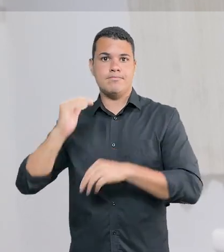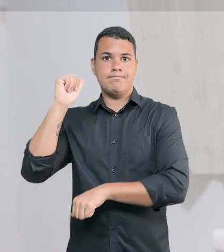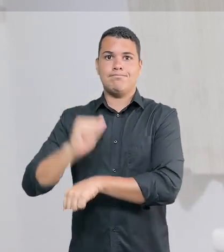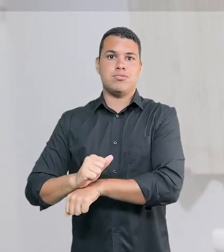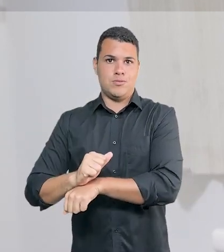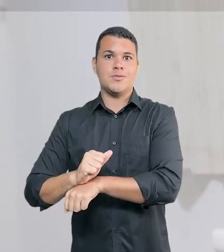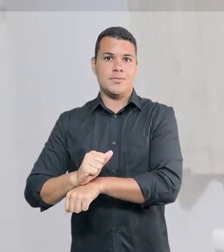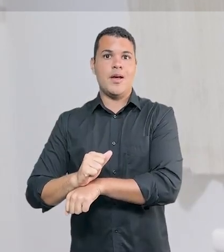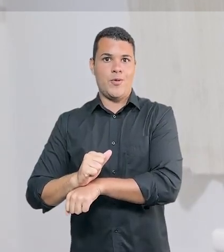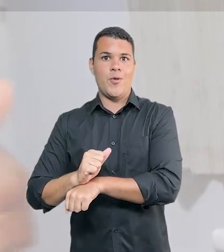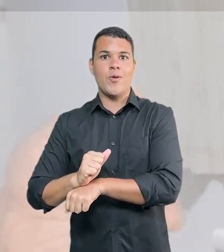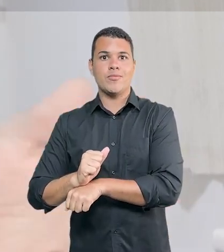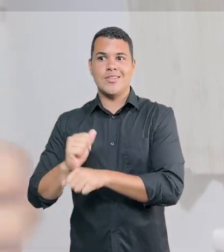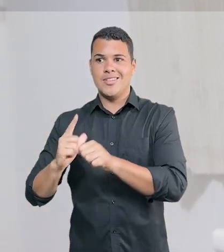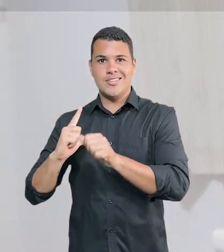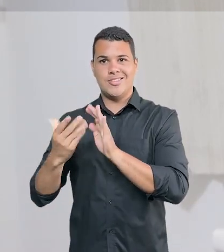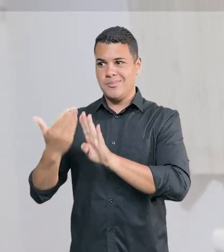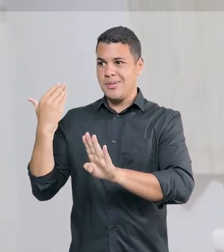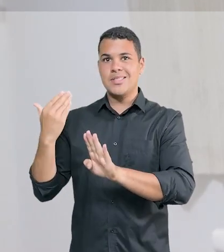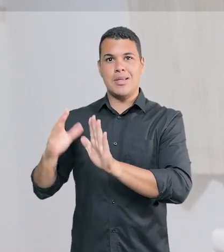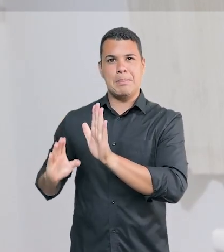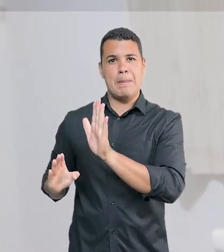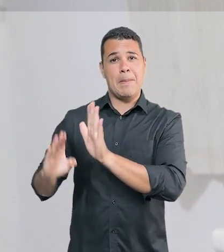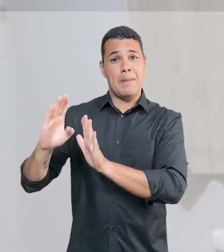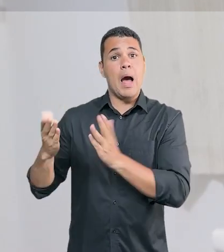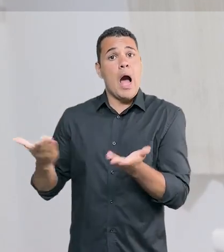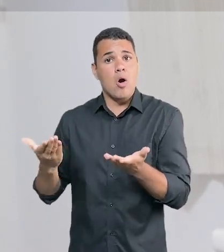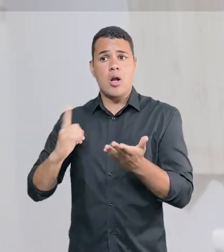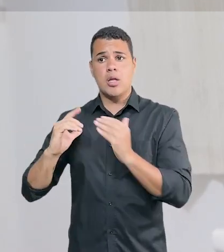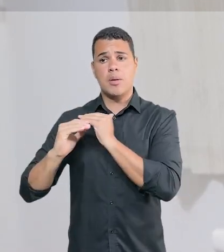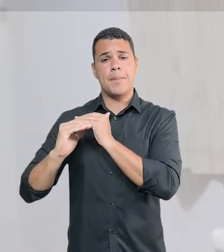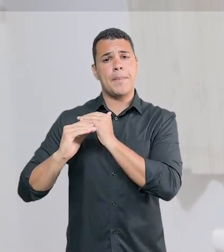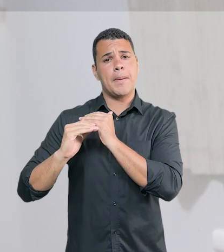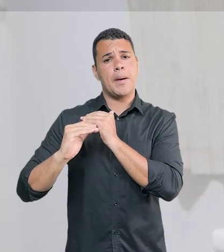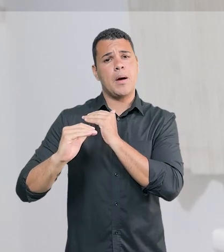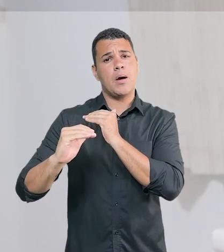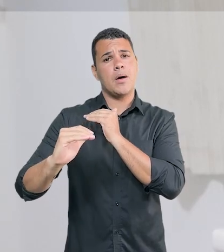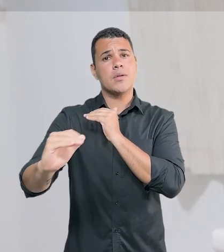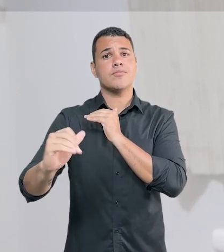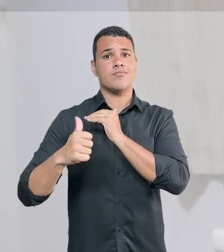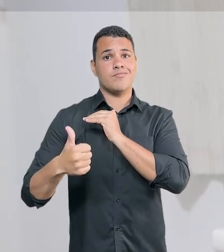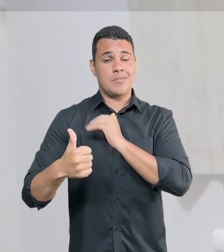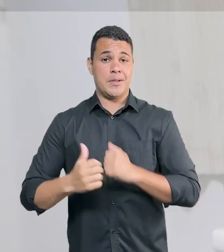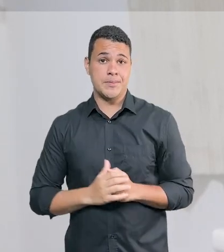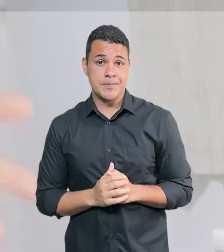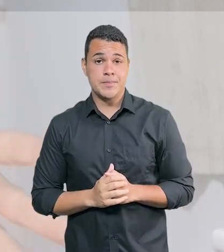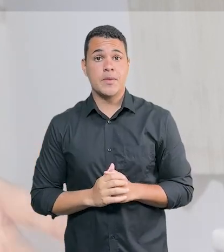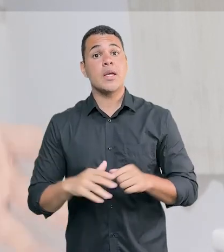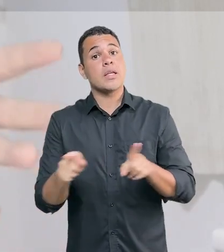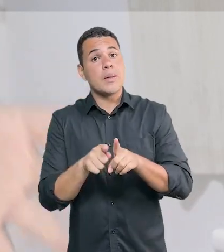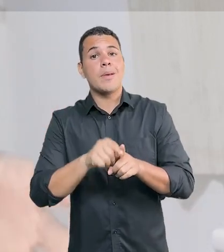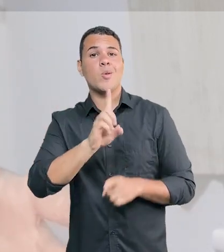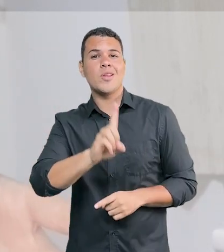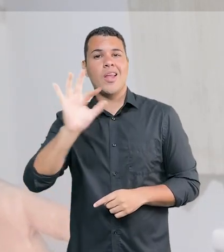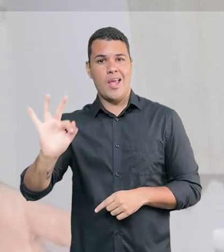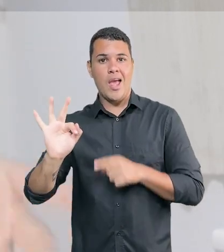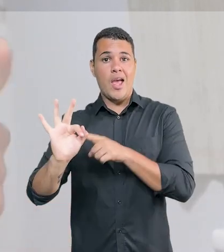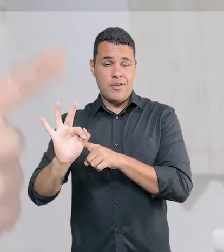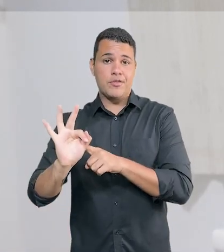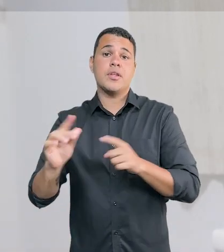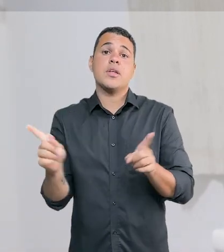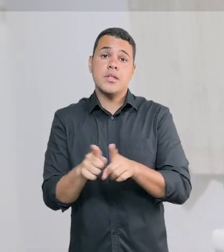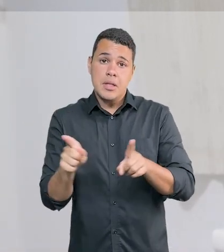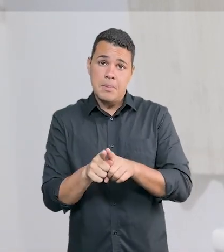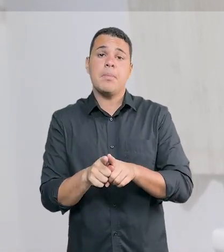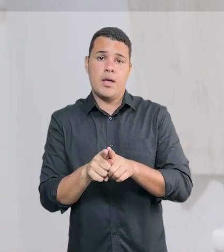possível interrupção, né, nesse aumento, né, semanal desses casos, tá? E o Distrito